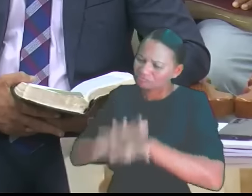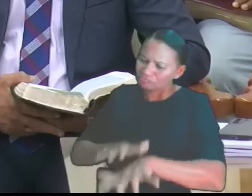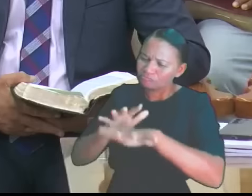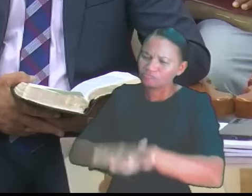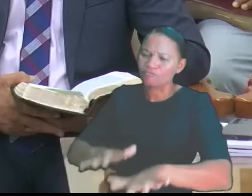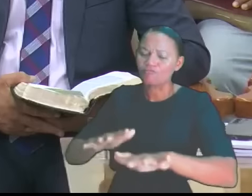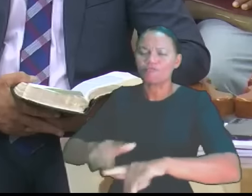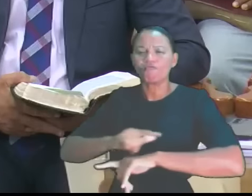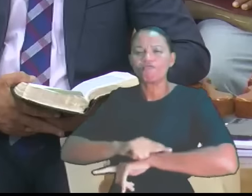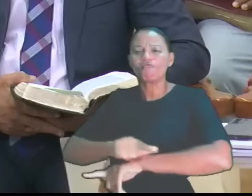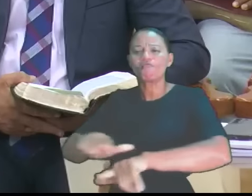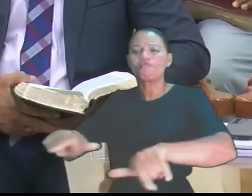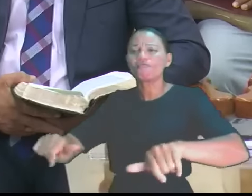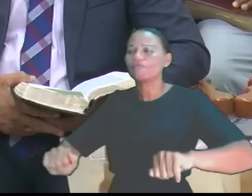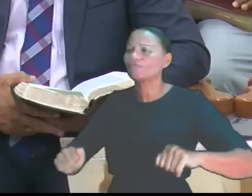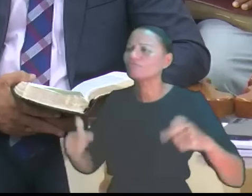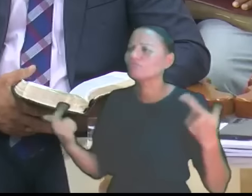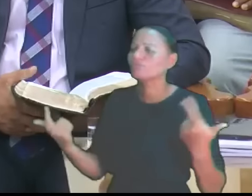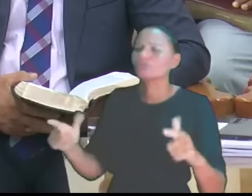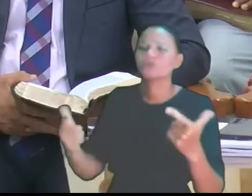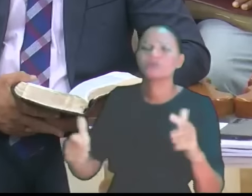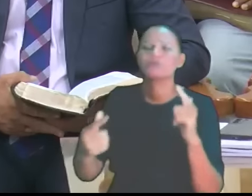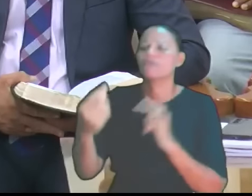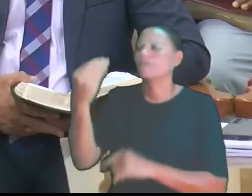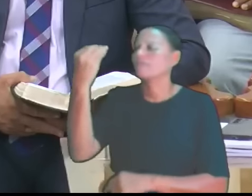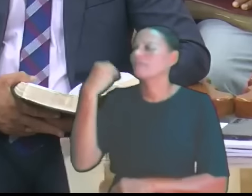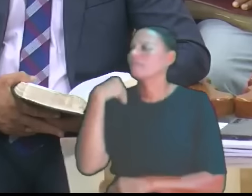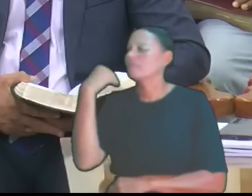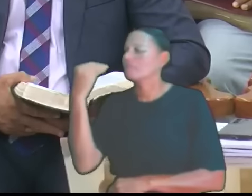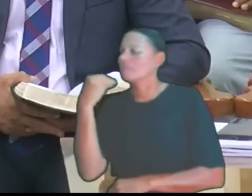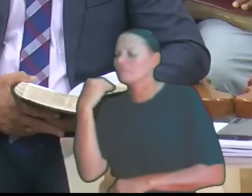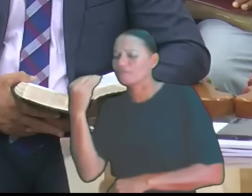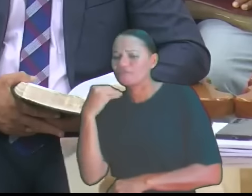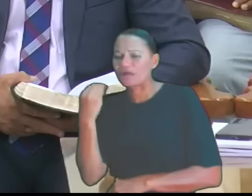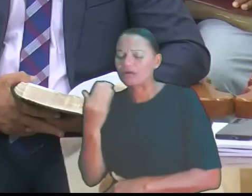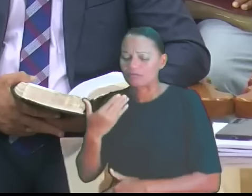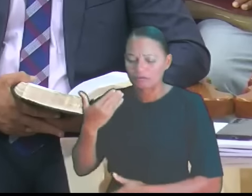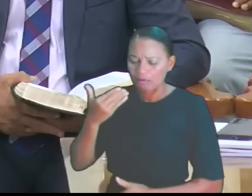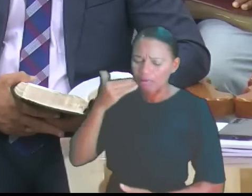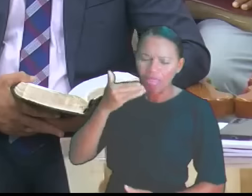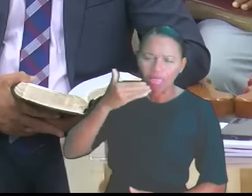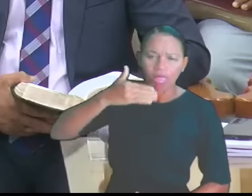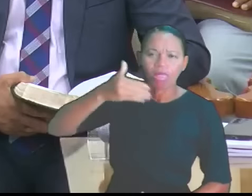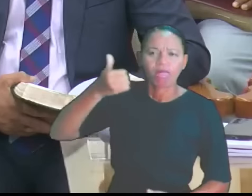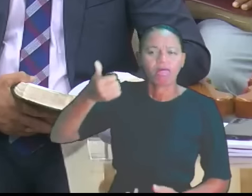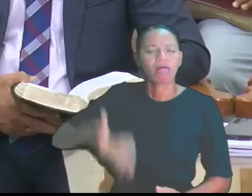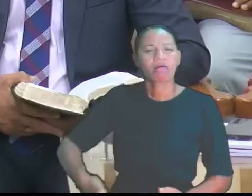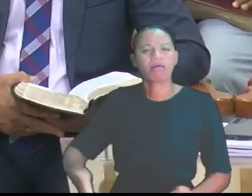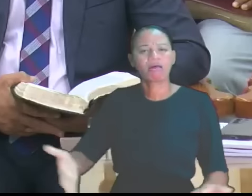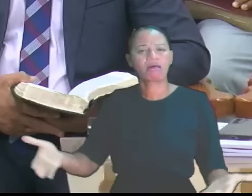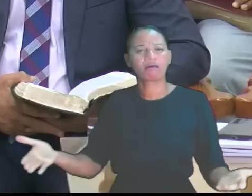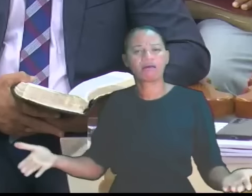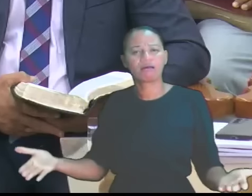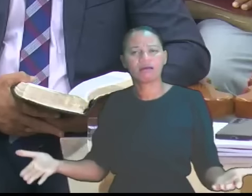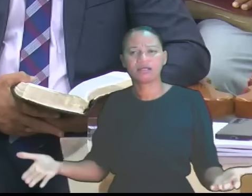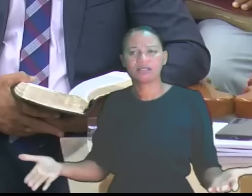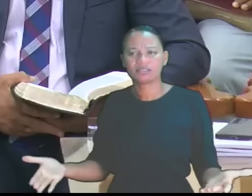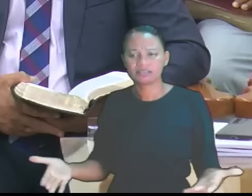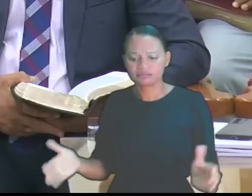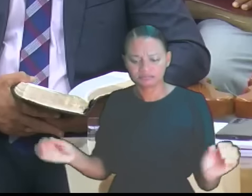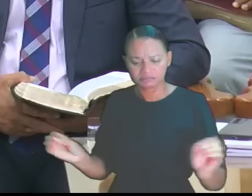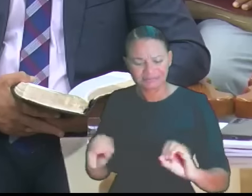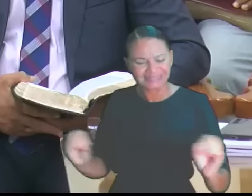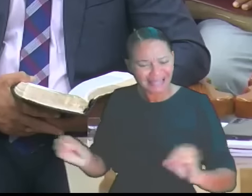entre eles nenhum fraco, nenhum inválido, e nem os pés